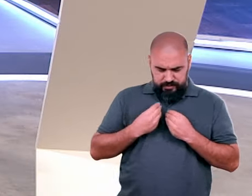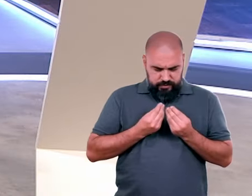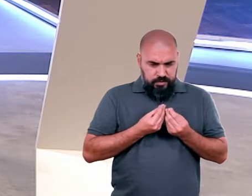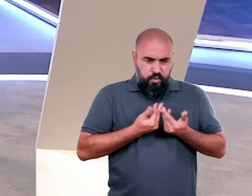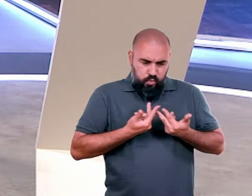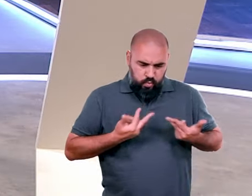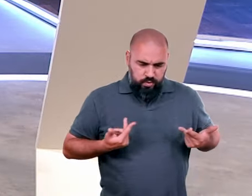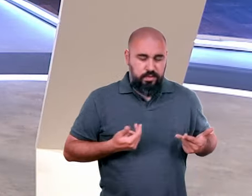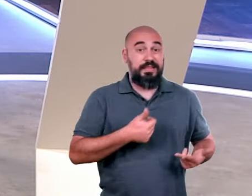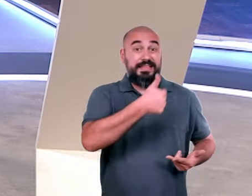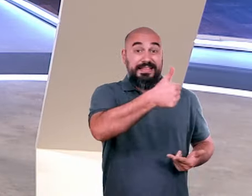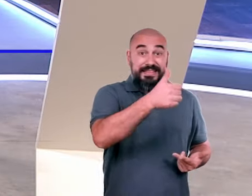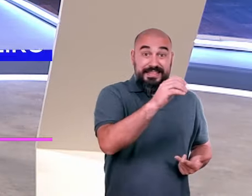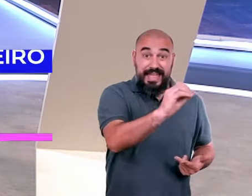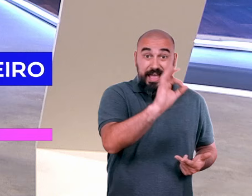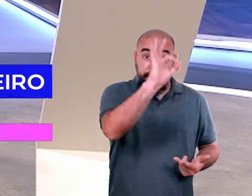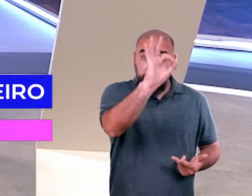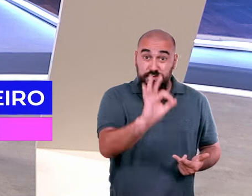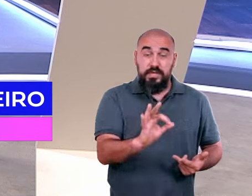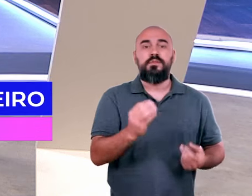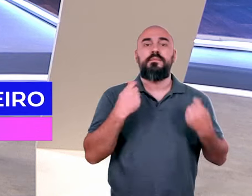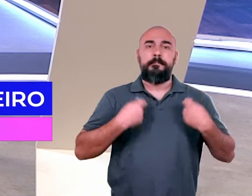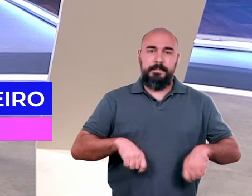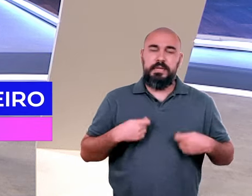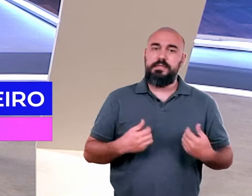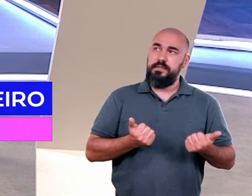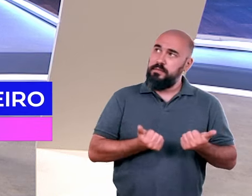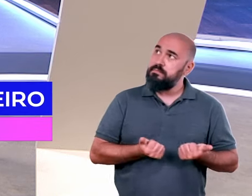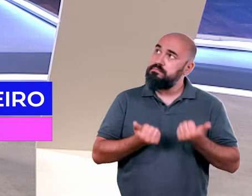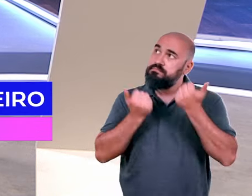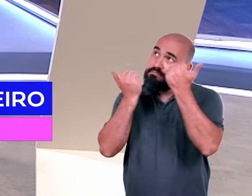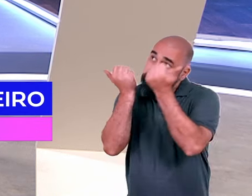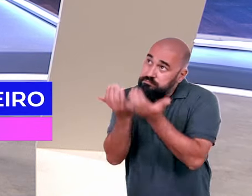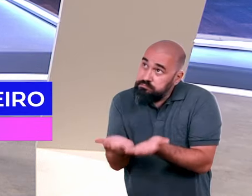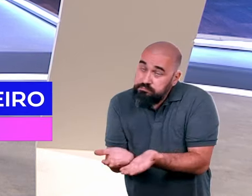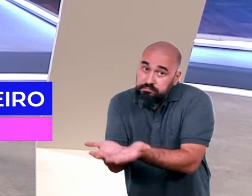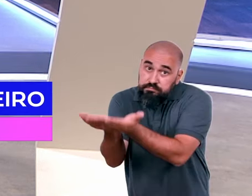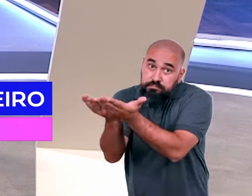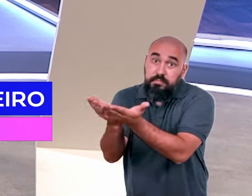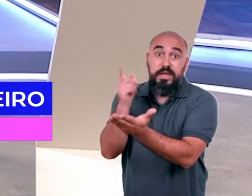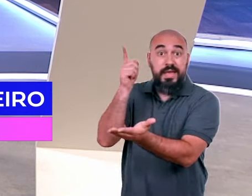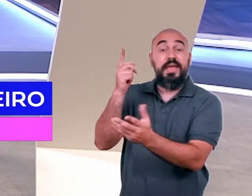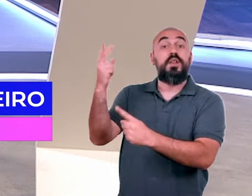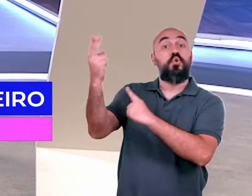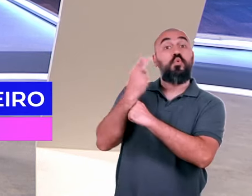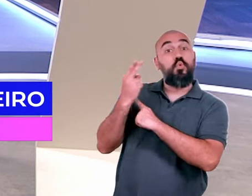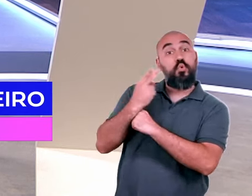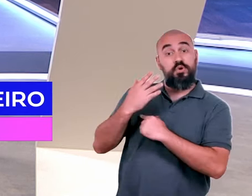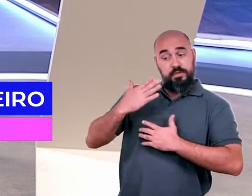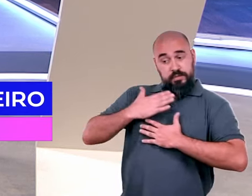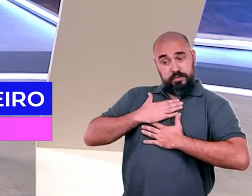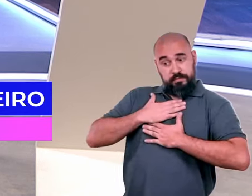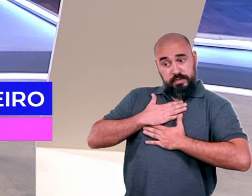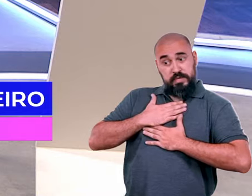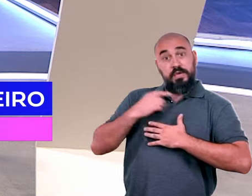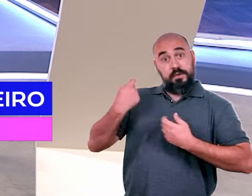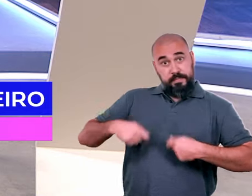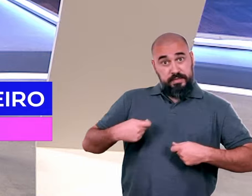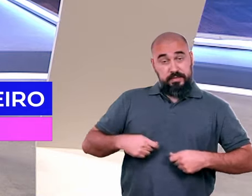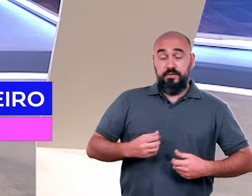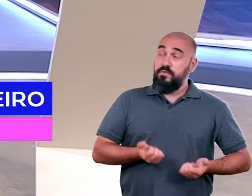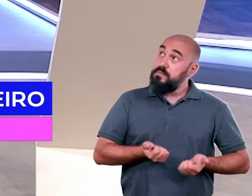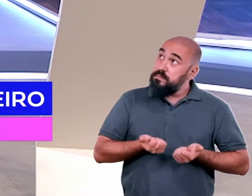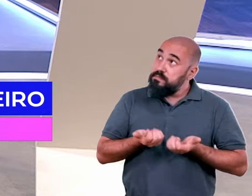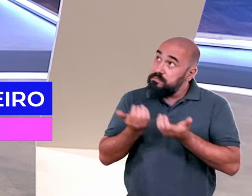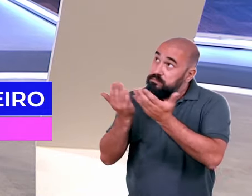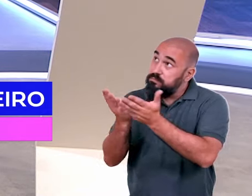ao Senhor como reconhecimento do cuidado e da proteção que Ele tem demonstrado sobre a sua vida. Tudo